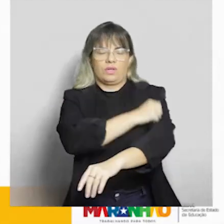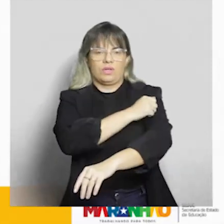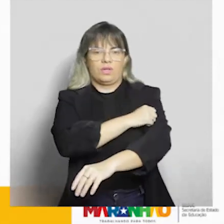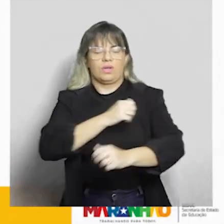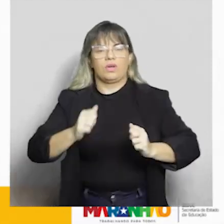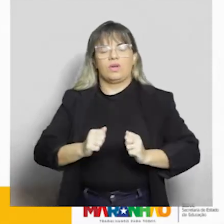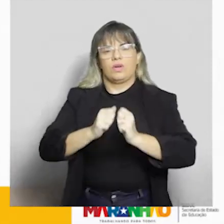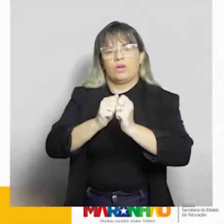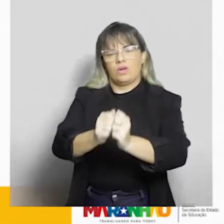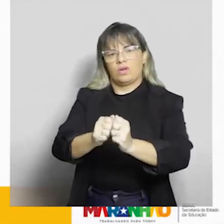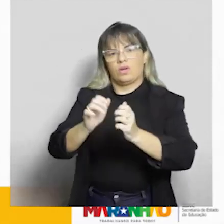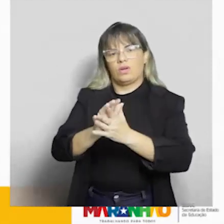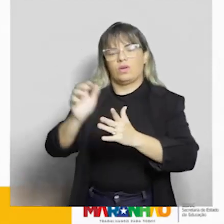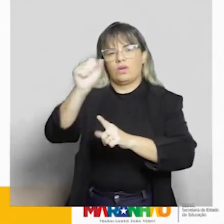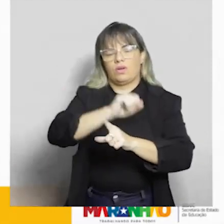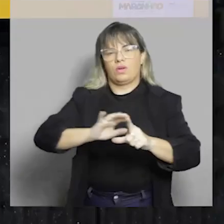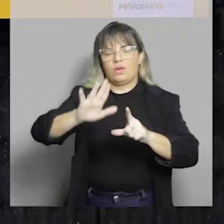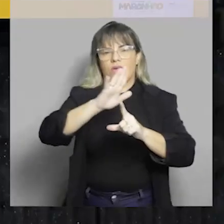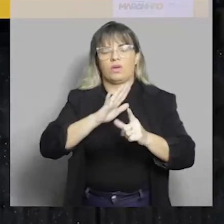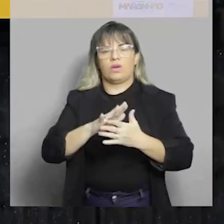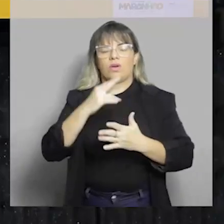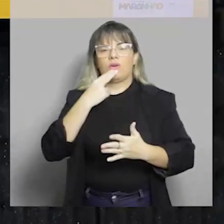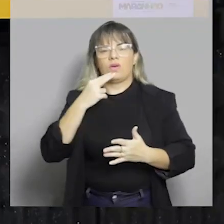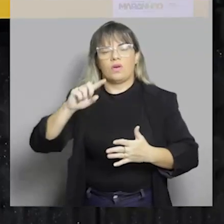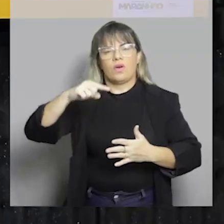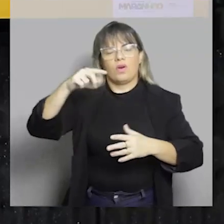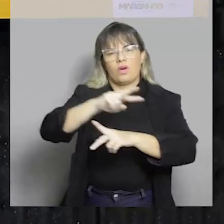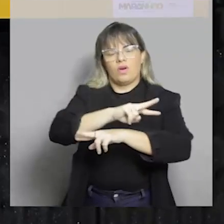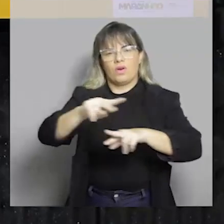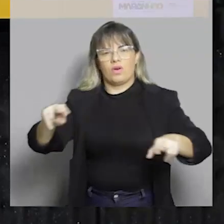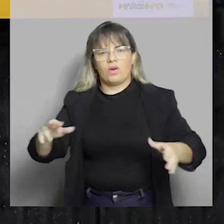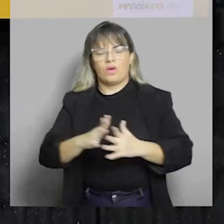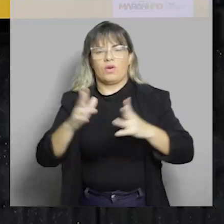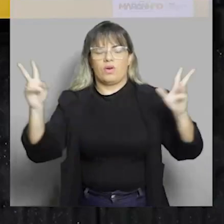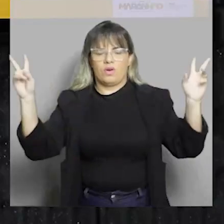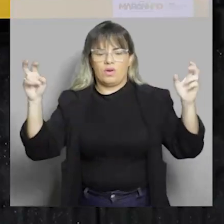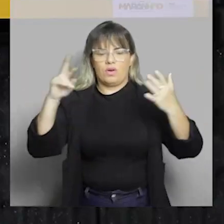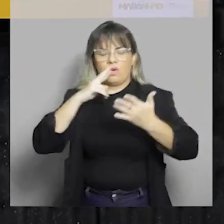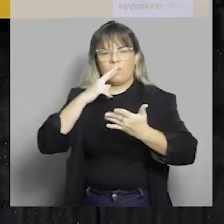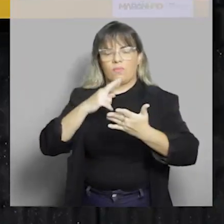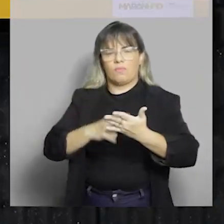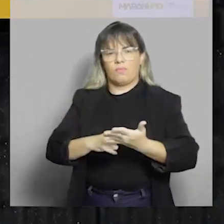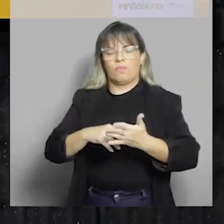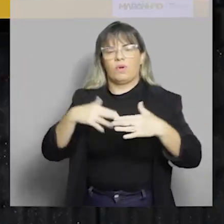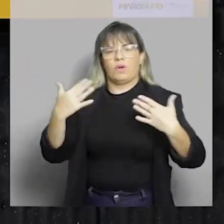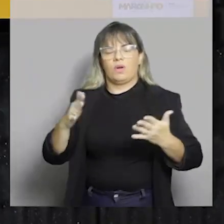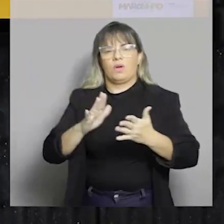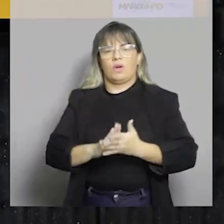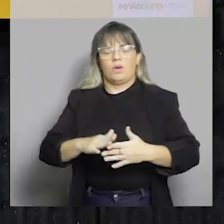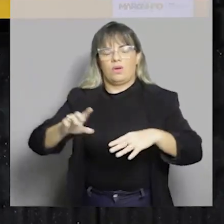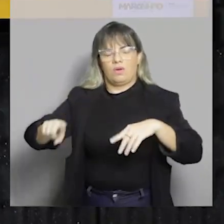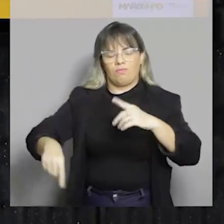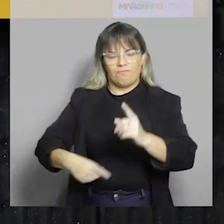na plataforma Gonçalves Dias para essa e outras aulas e outras resoluções de questão. Vamos